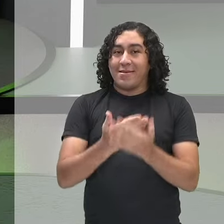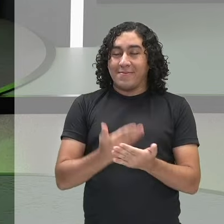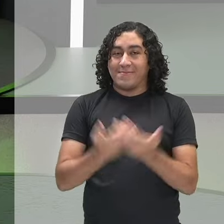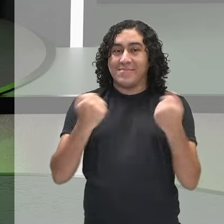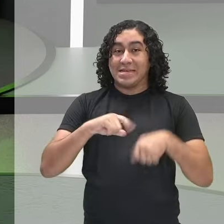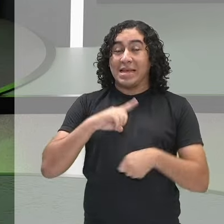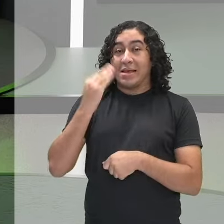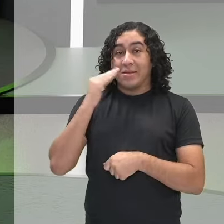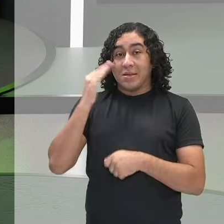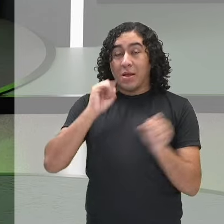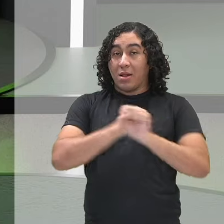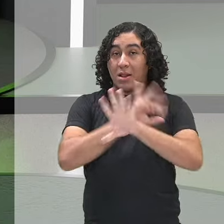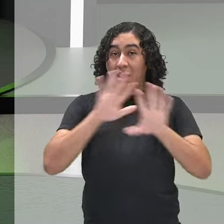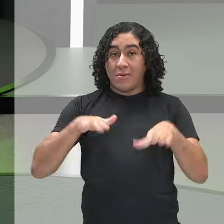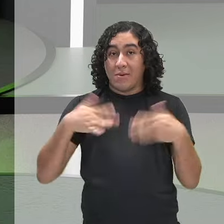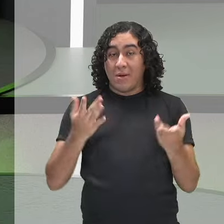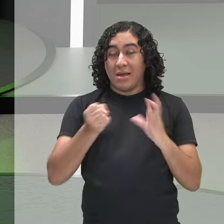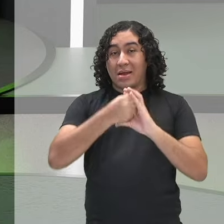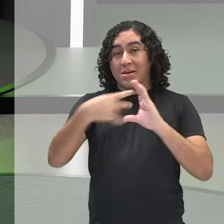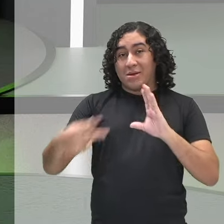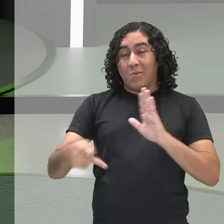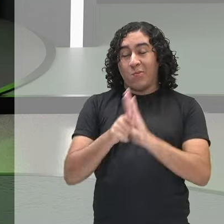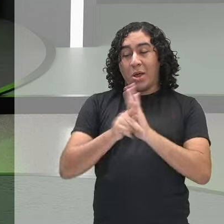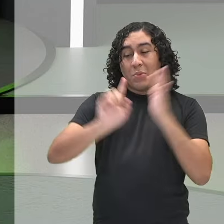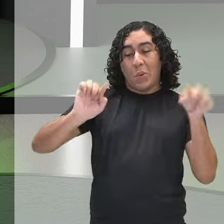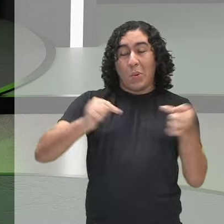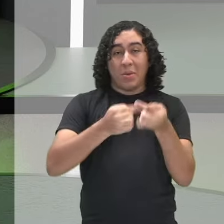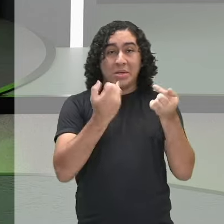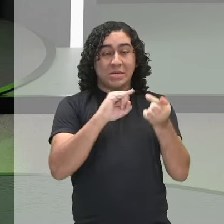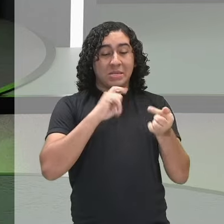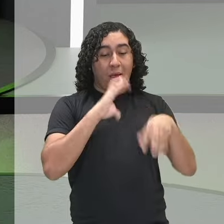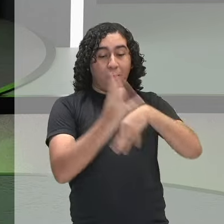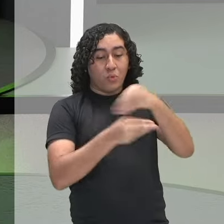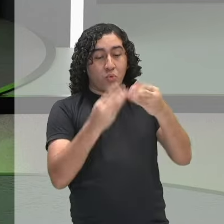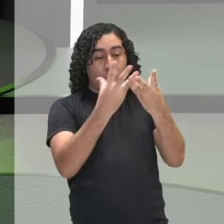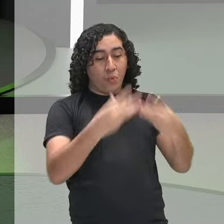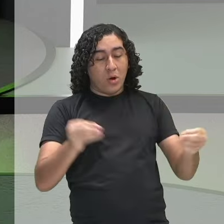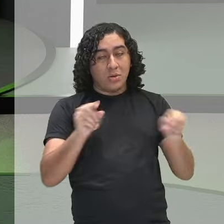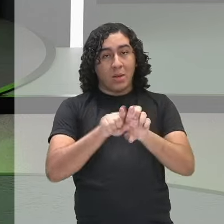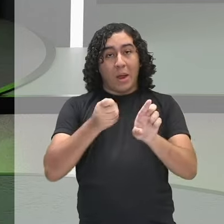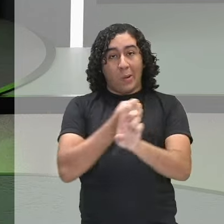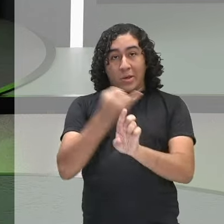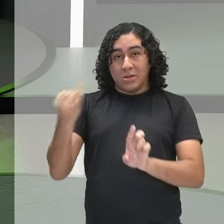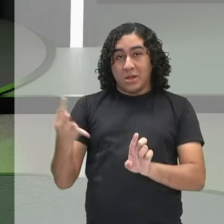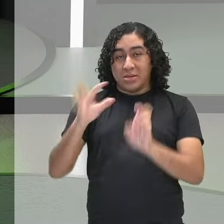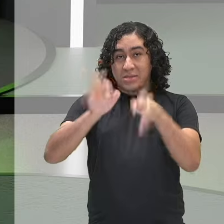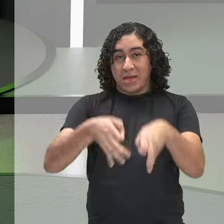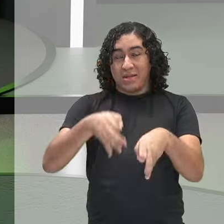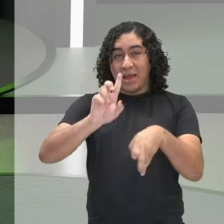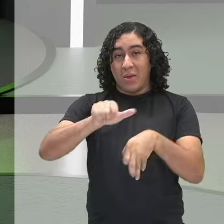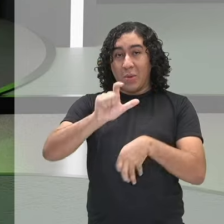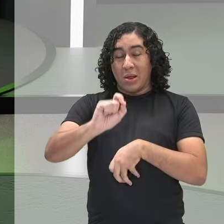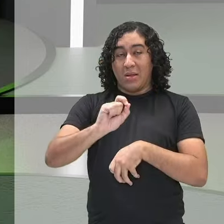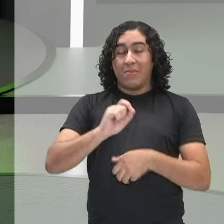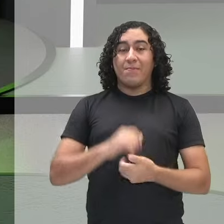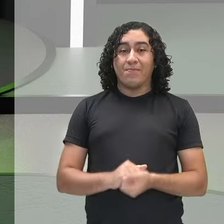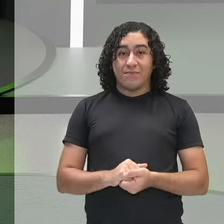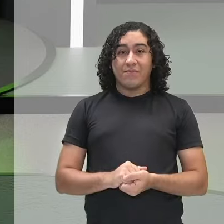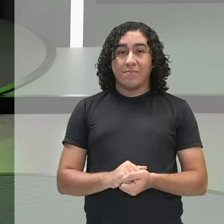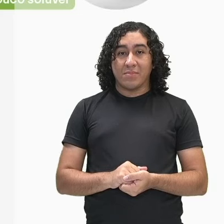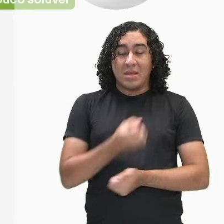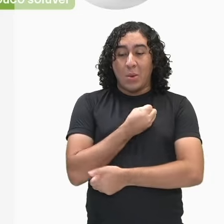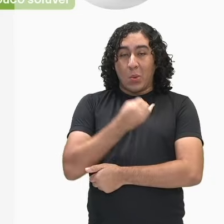entender qual é esse fator que vai me dizer o que vai dissolver e o quanto vai dissolver. Isso é o coeficiente de solubilidade. Dê